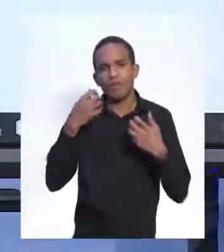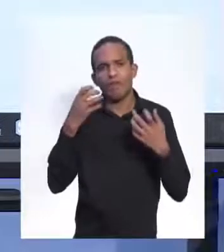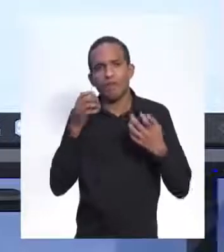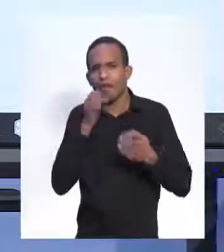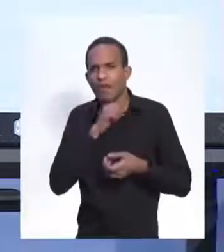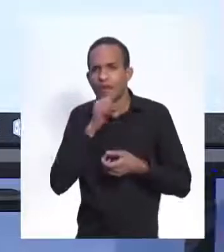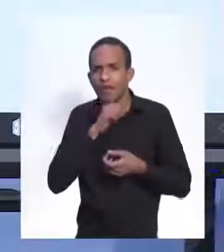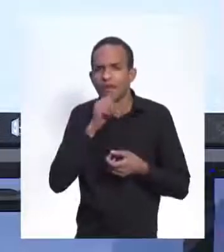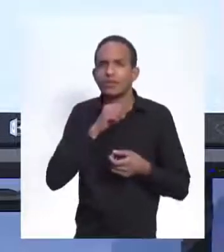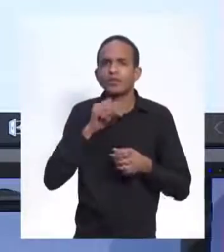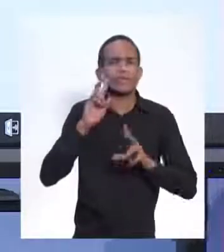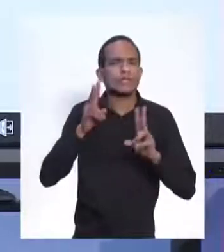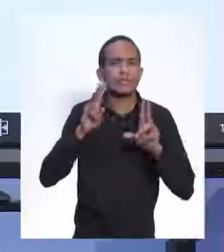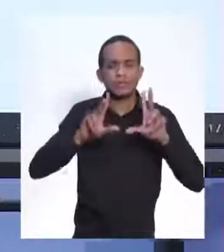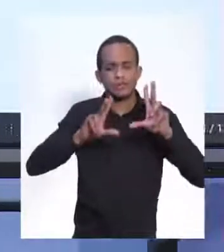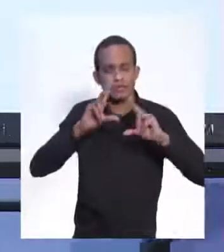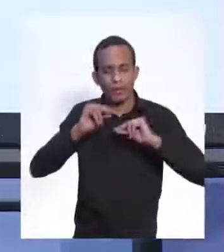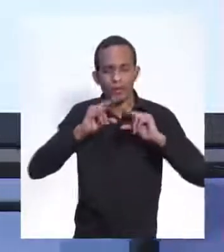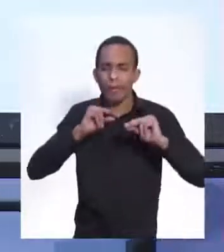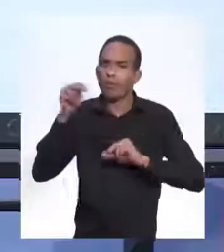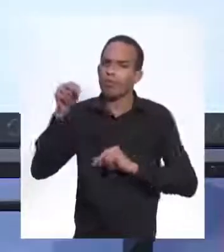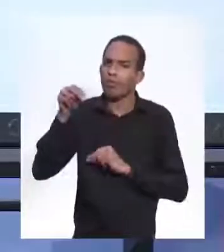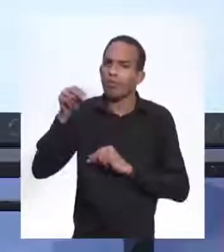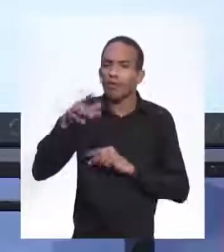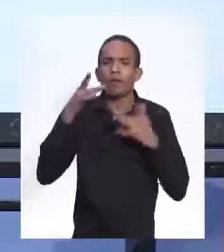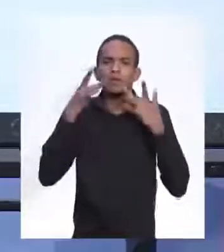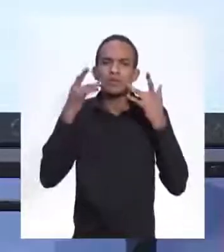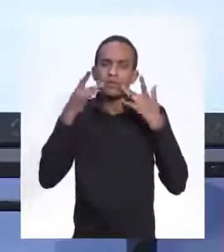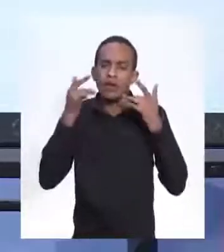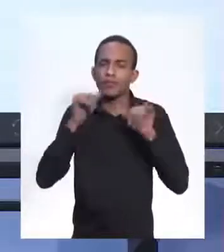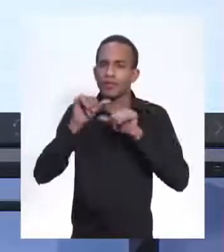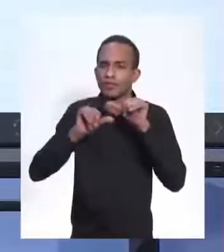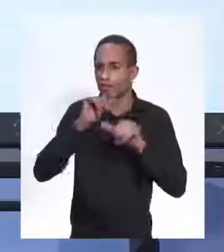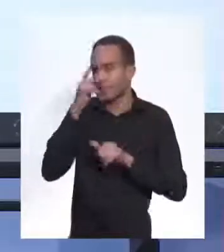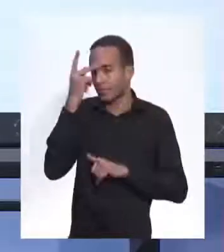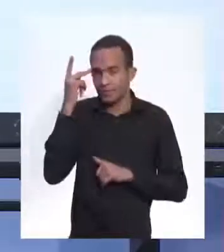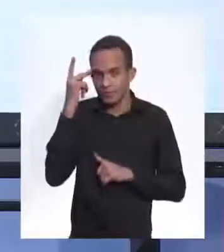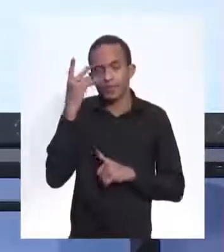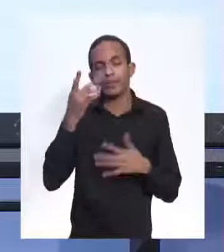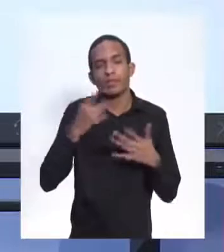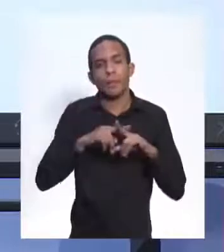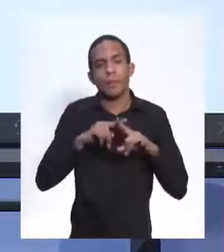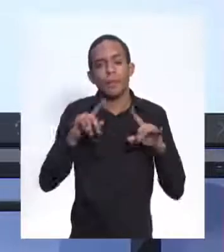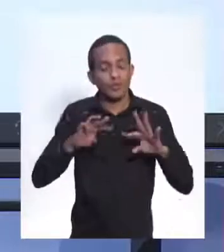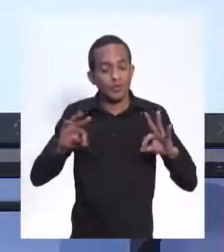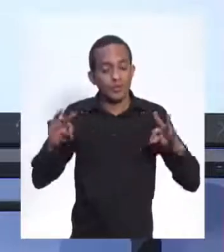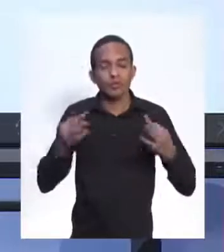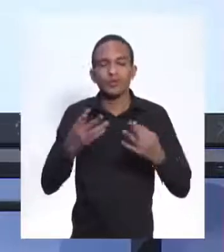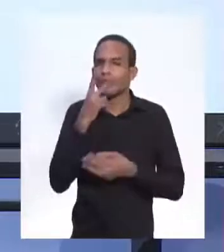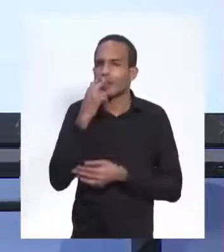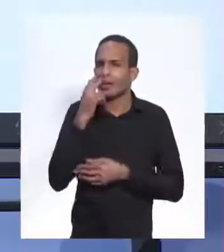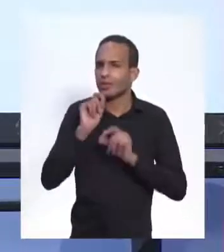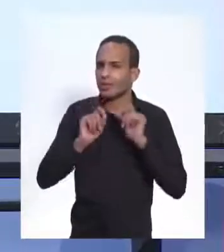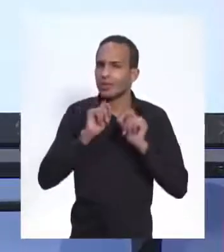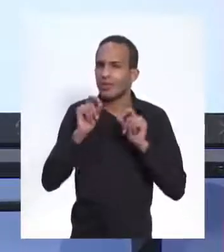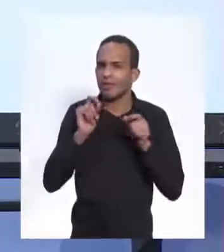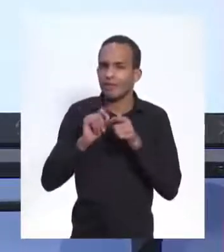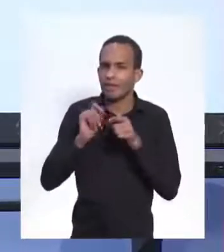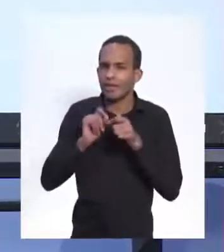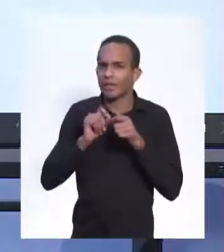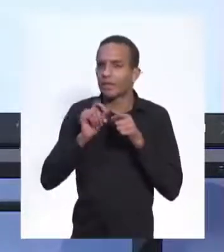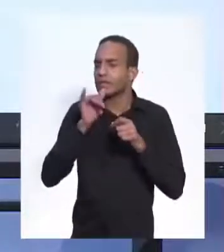vê nas novelas o tempo todo, né? Novela, teatro, para transformar as pessoas. Mas tudo isso parece que é feito